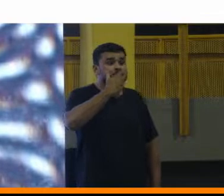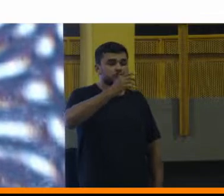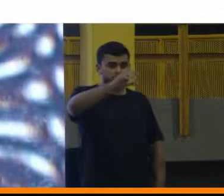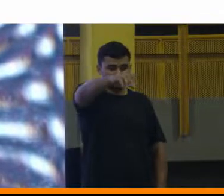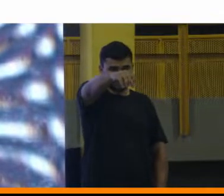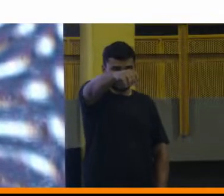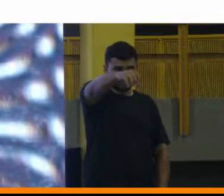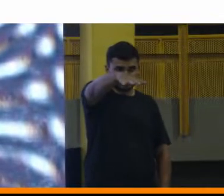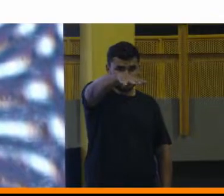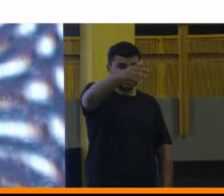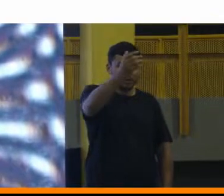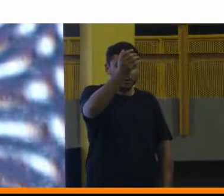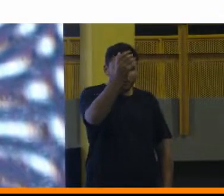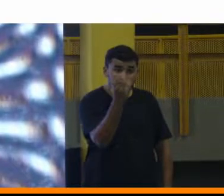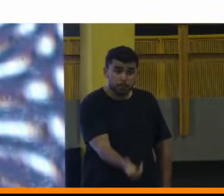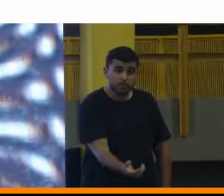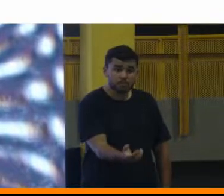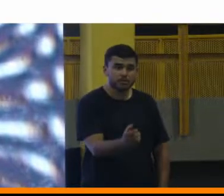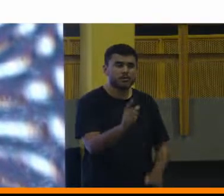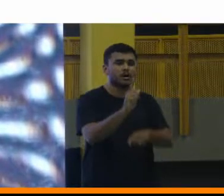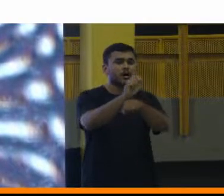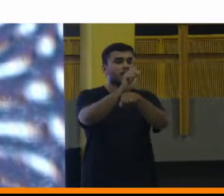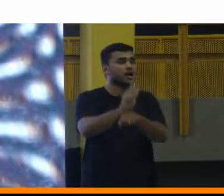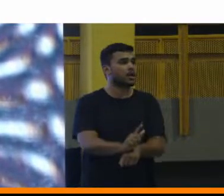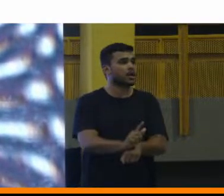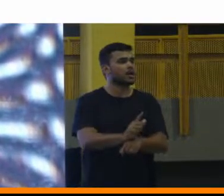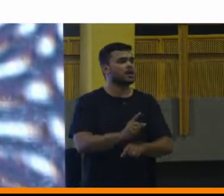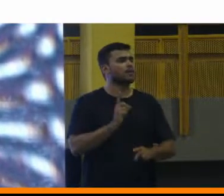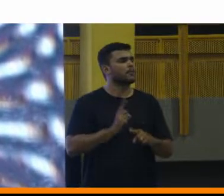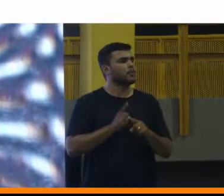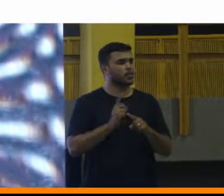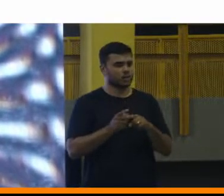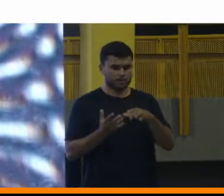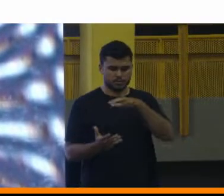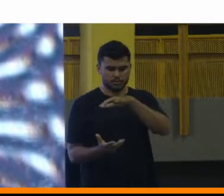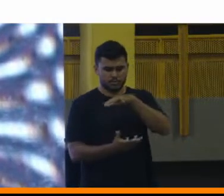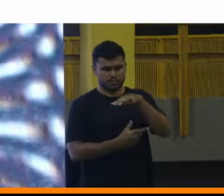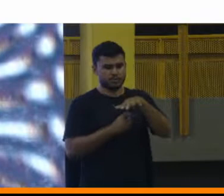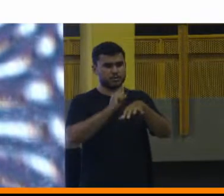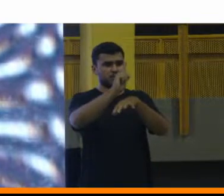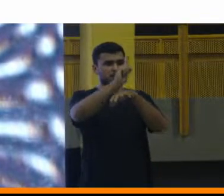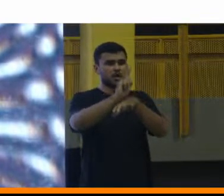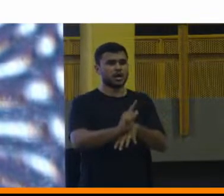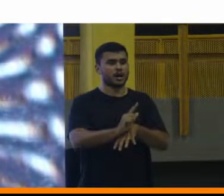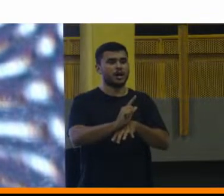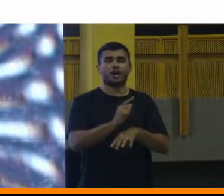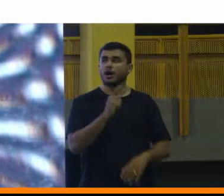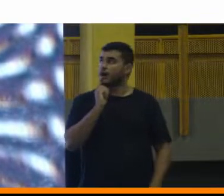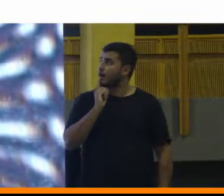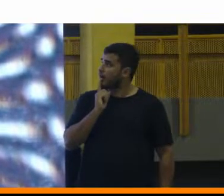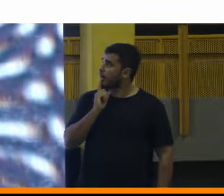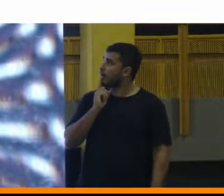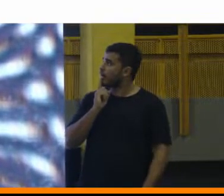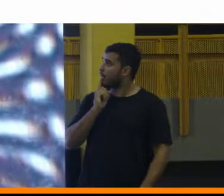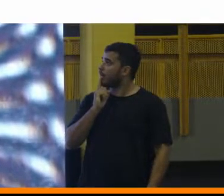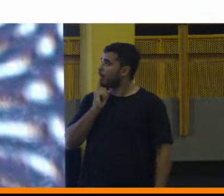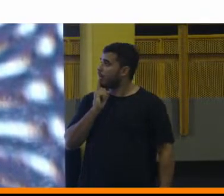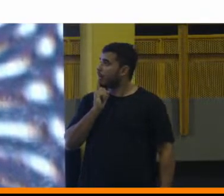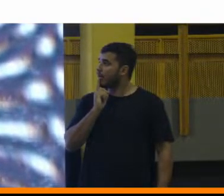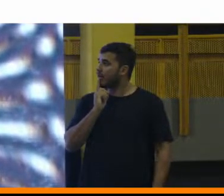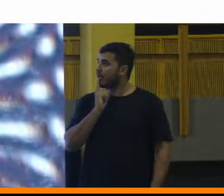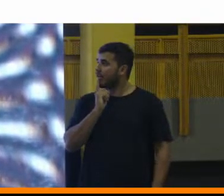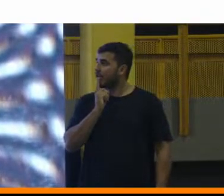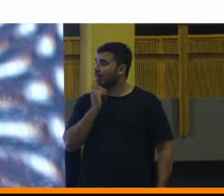terra puxa a maçã. E se a terra puxa a maçã puxa a terra.